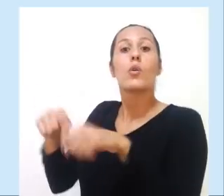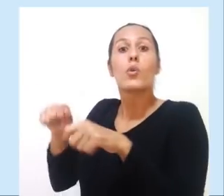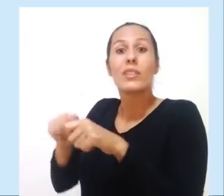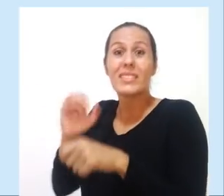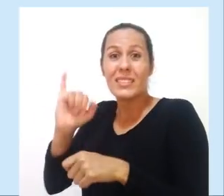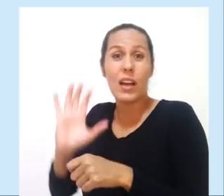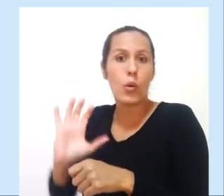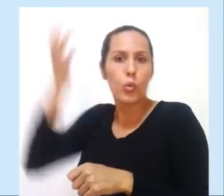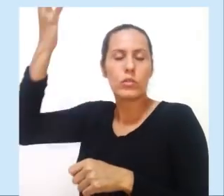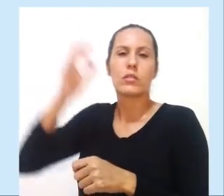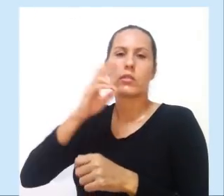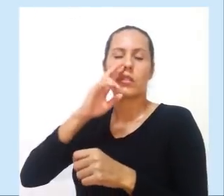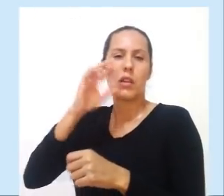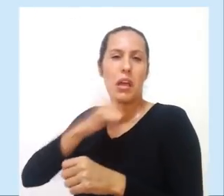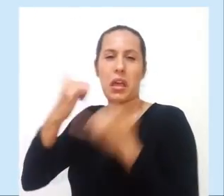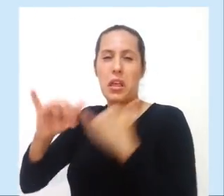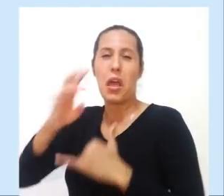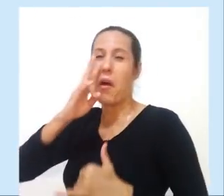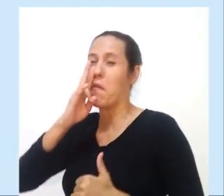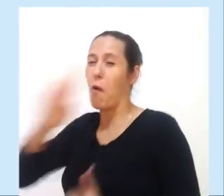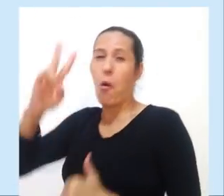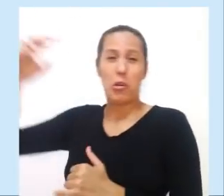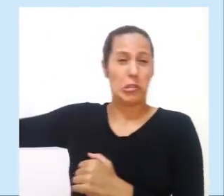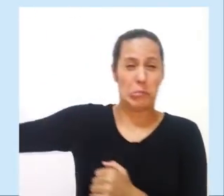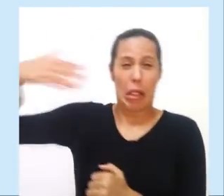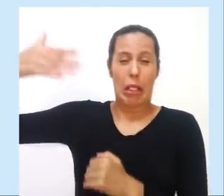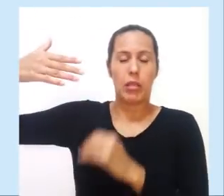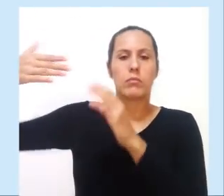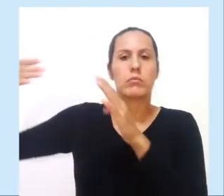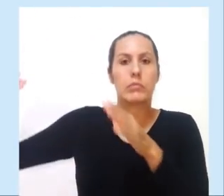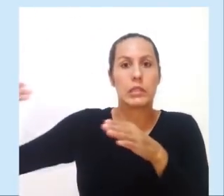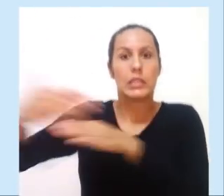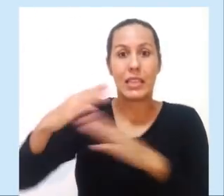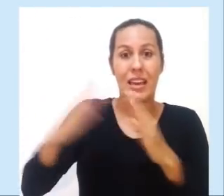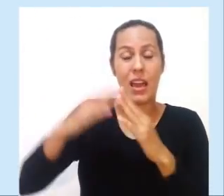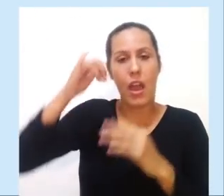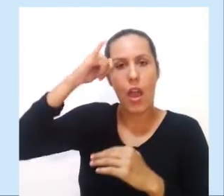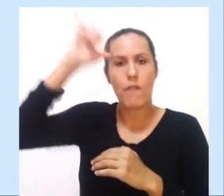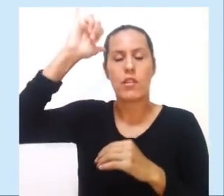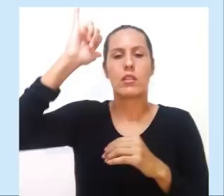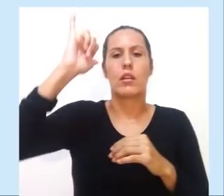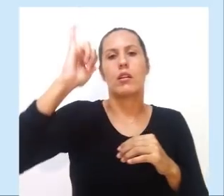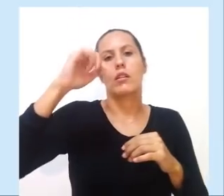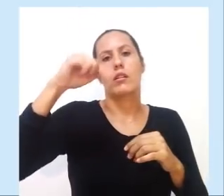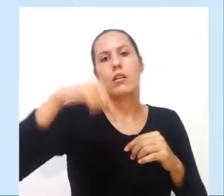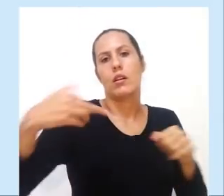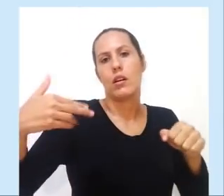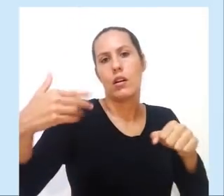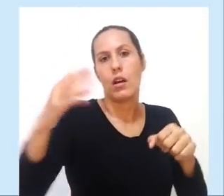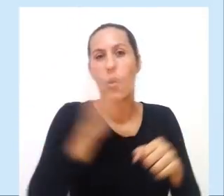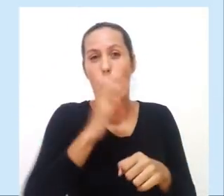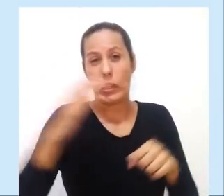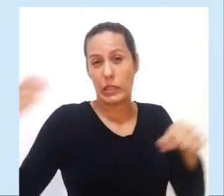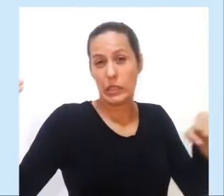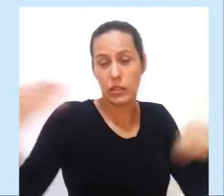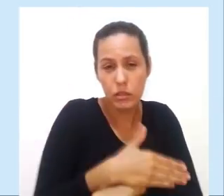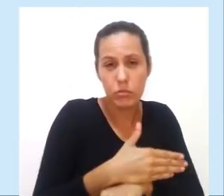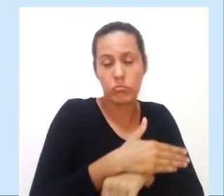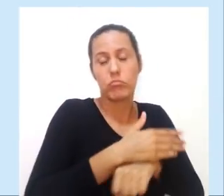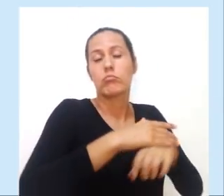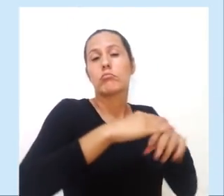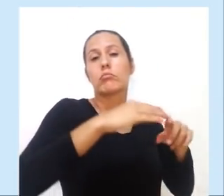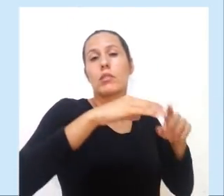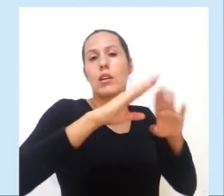superaquecer, se ocorrer algum problema, algum apagão, ele dispara automaticamente para quê? para impedir que venha uma